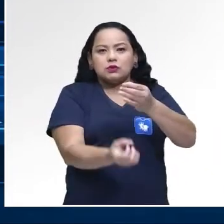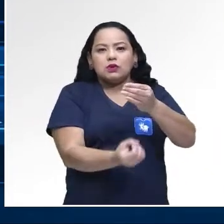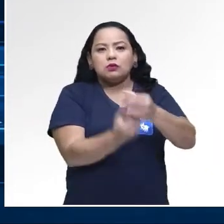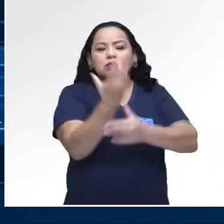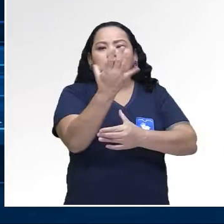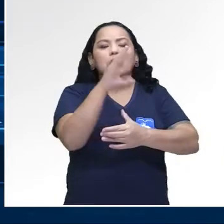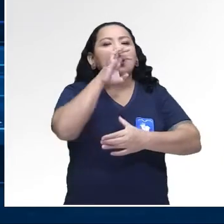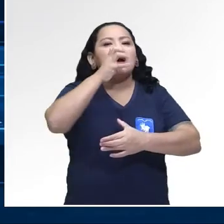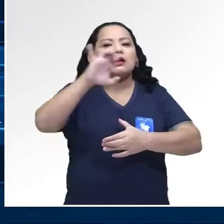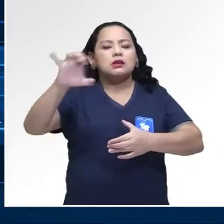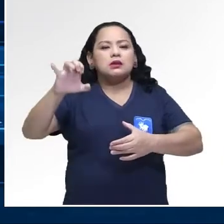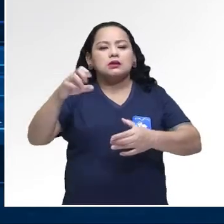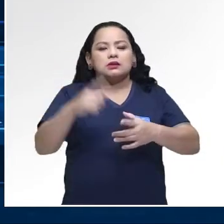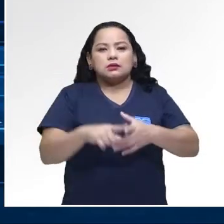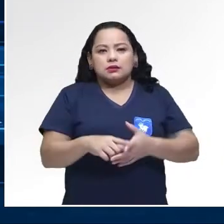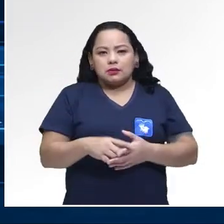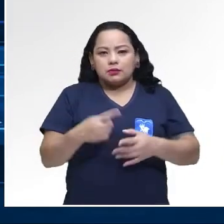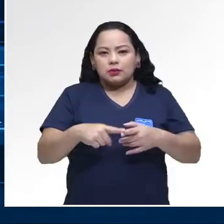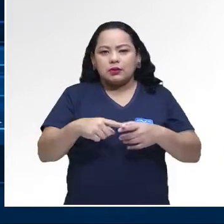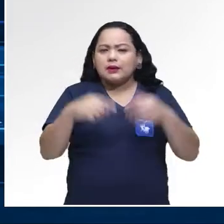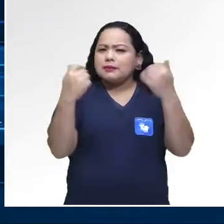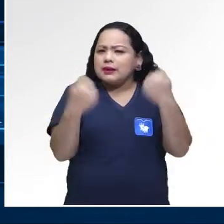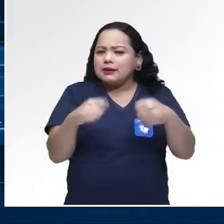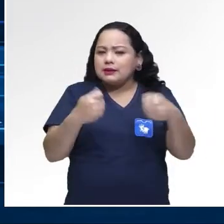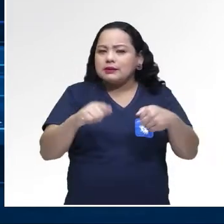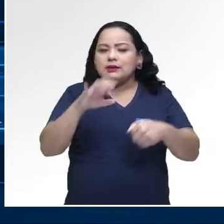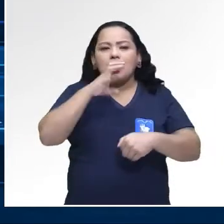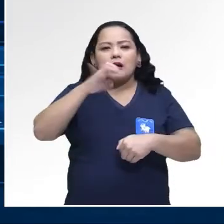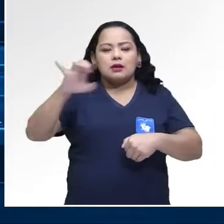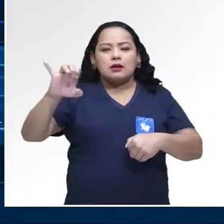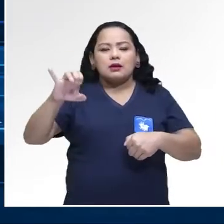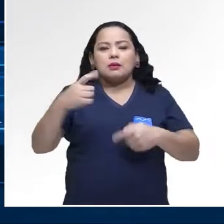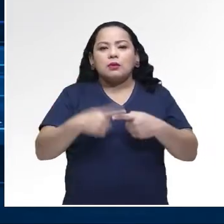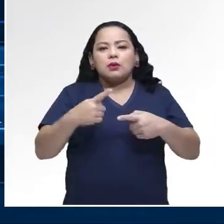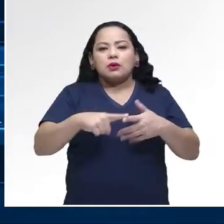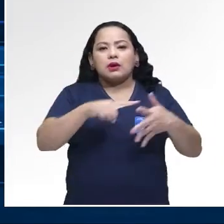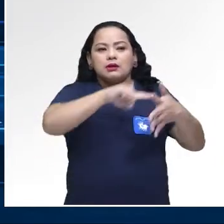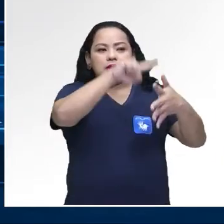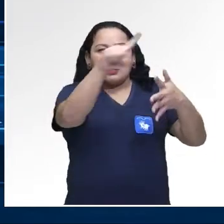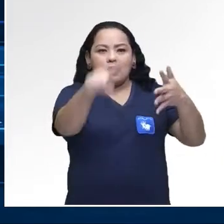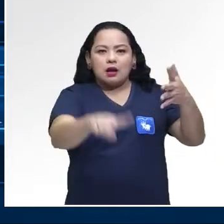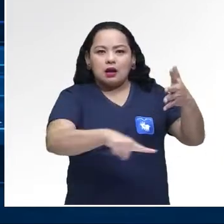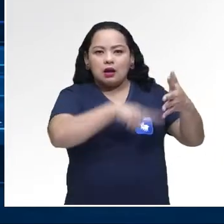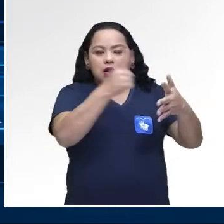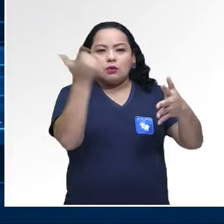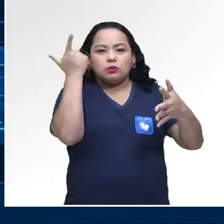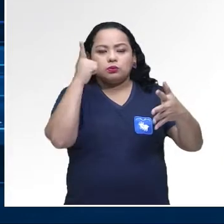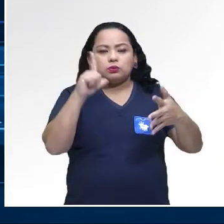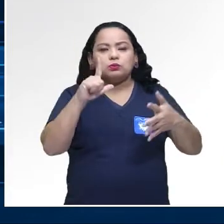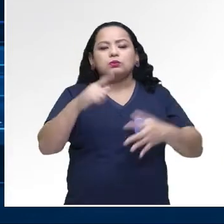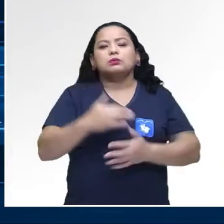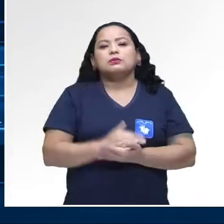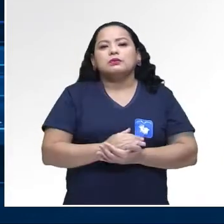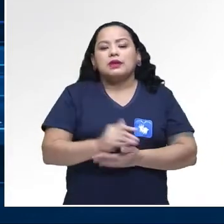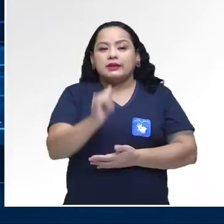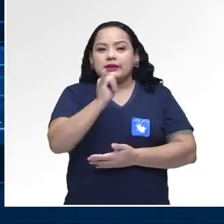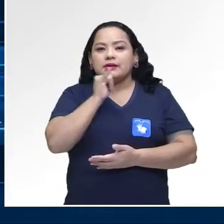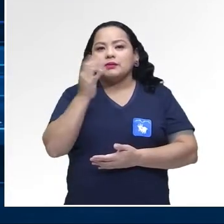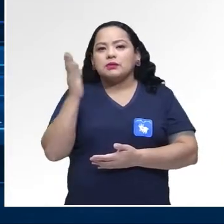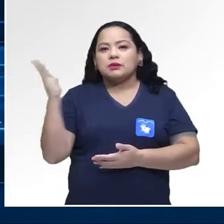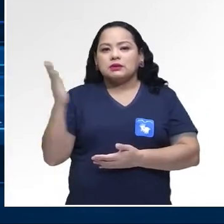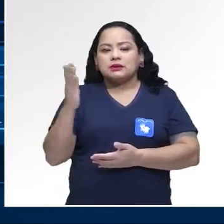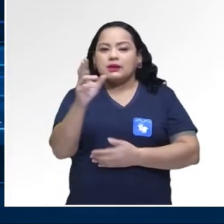Aquela que vai dar a energia necessária para que o circuito funcione, né? E aí nesse exemplo a gente tem